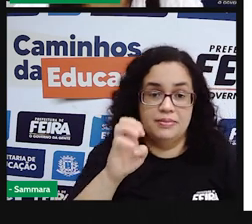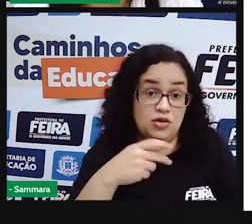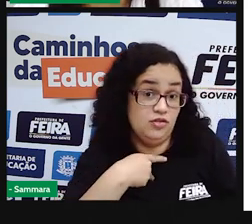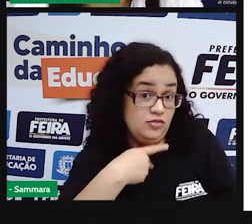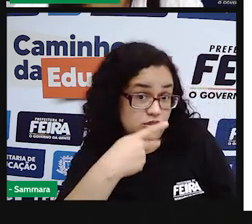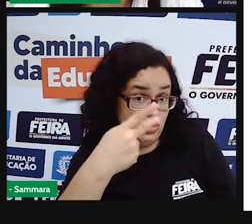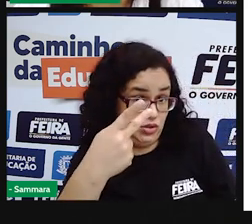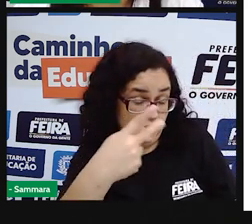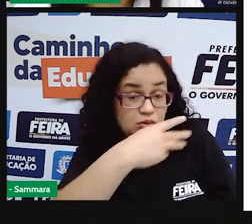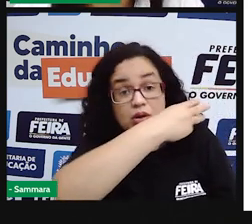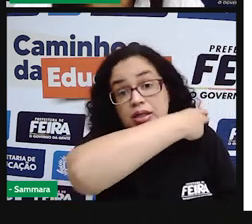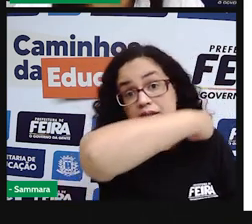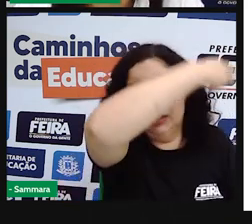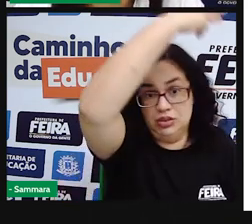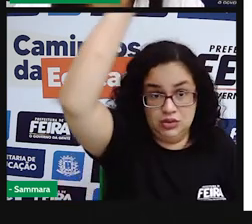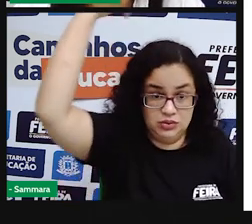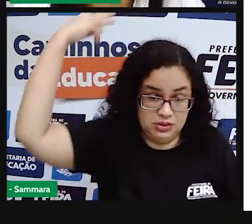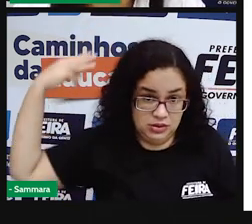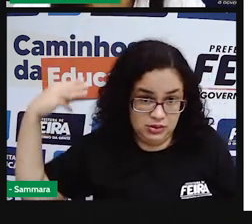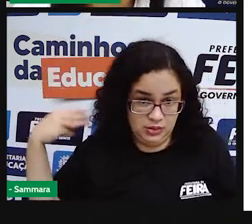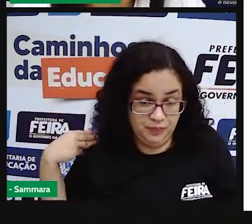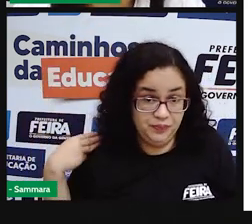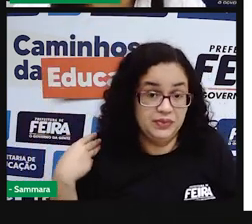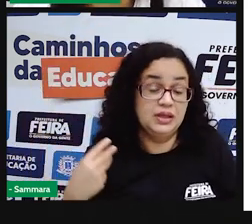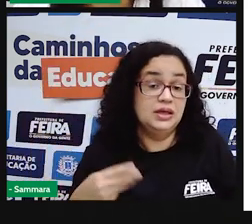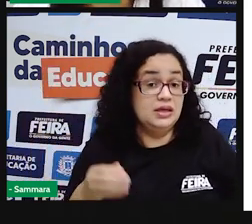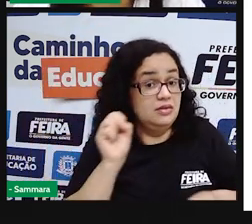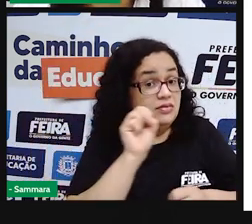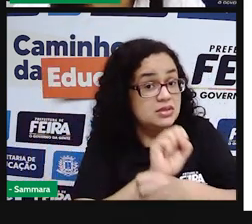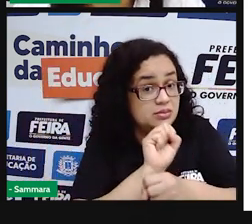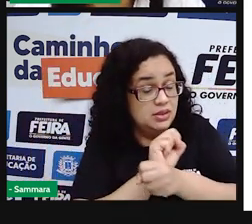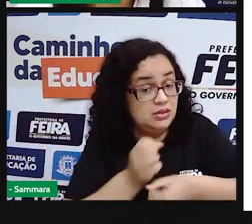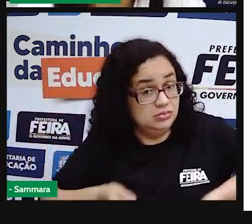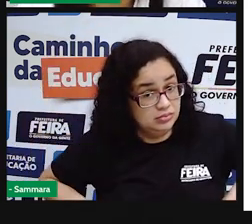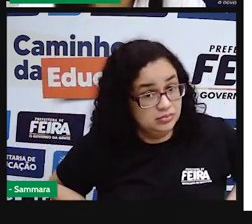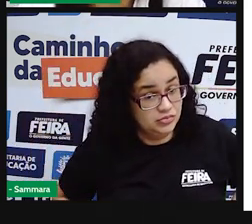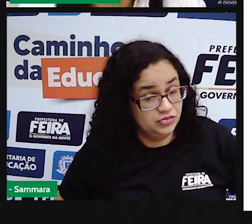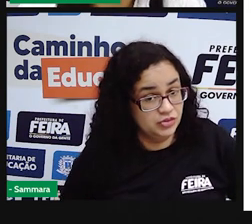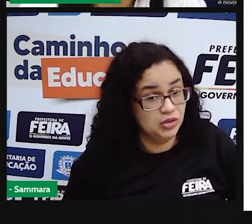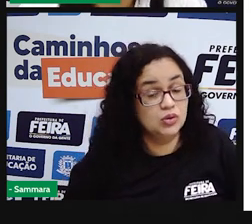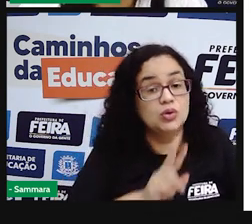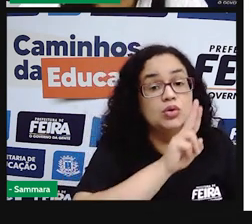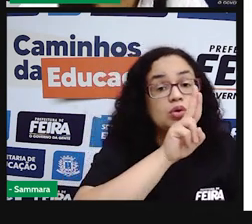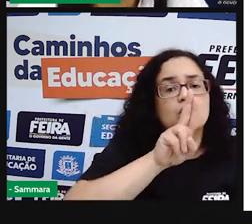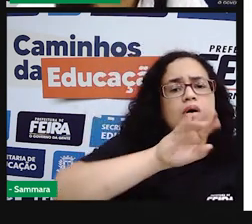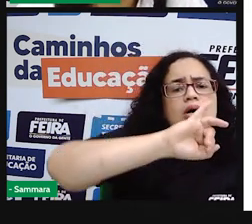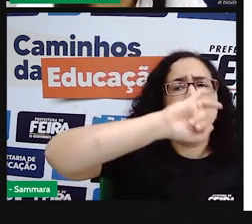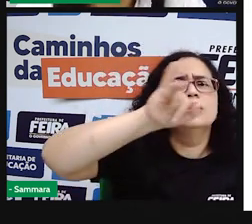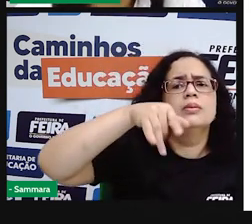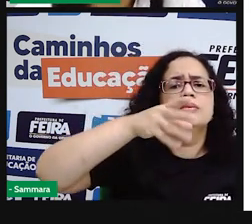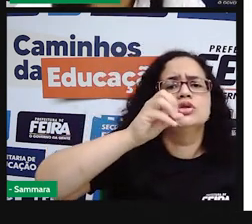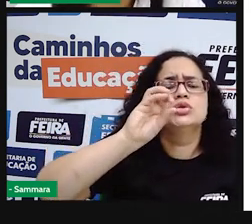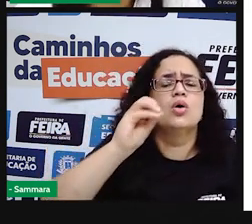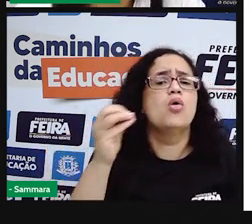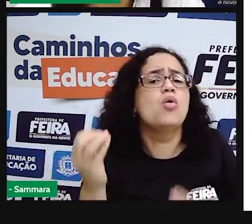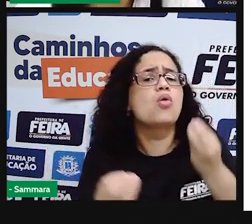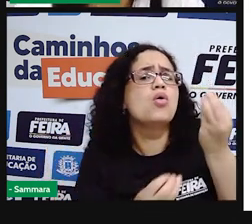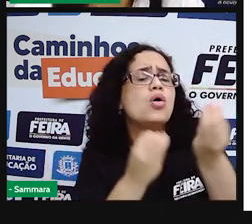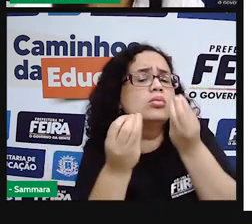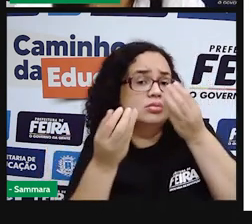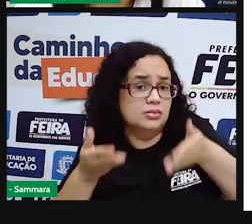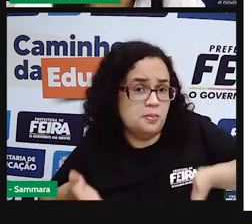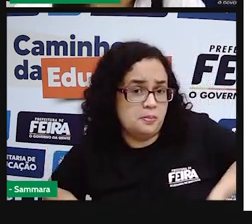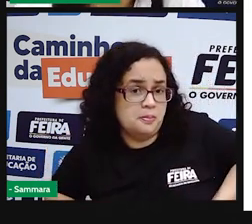se chamaria João. E aí ela está dizendo, né? Como poderei saber do nascimento dele? Isso aí